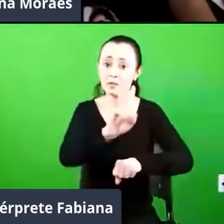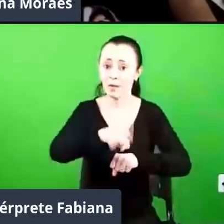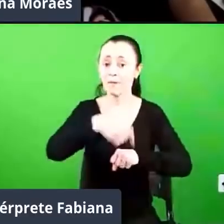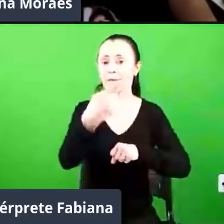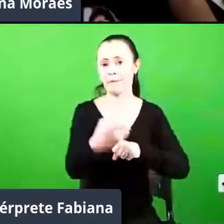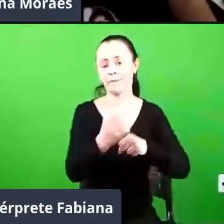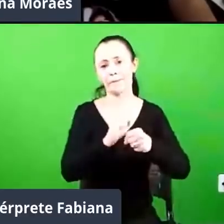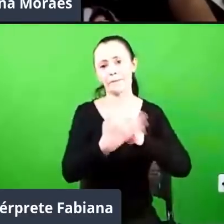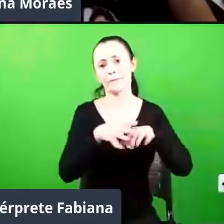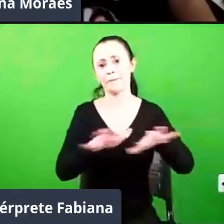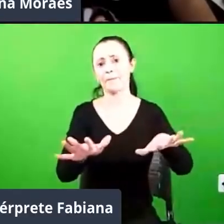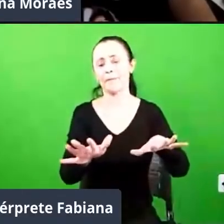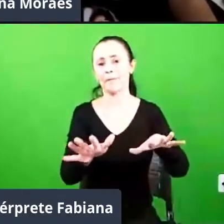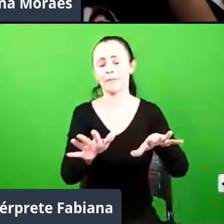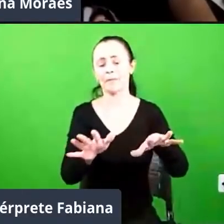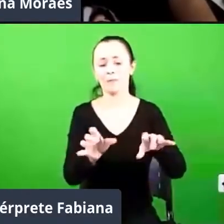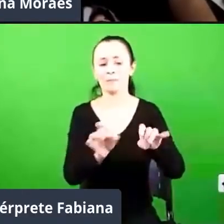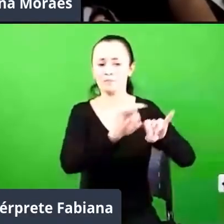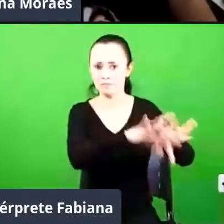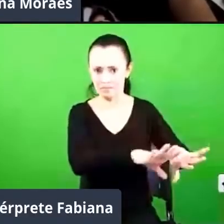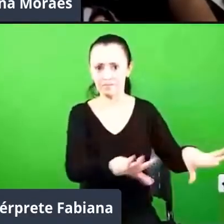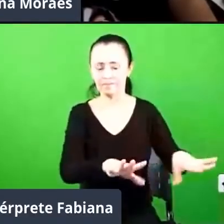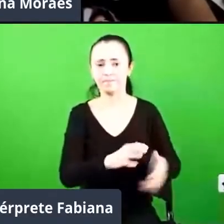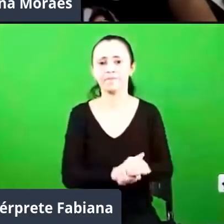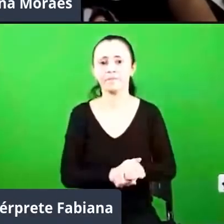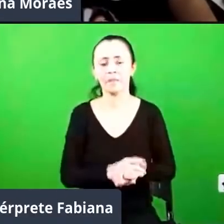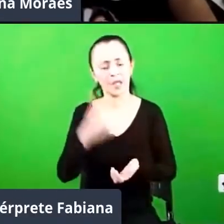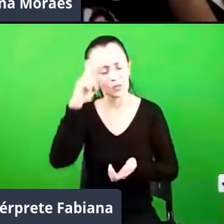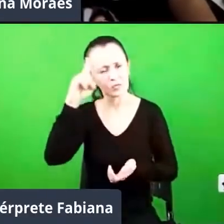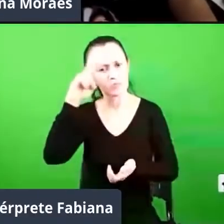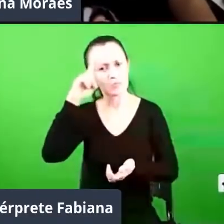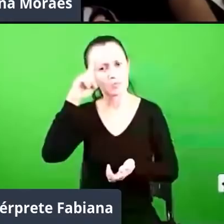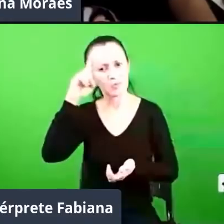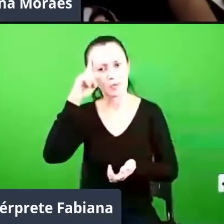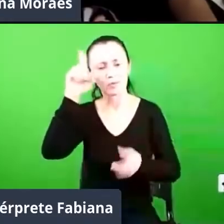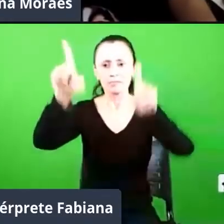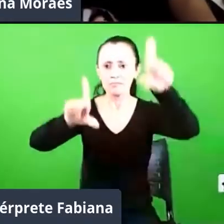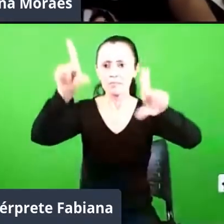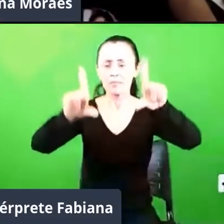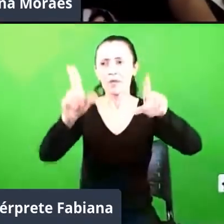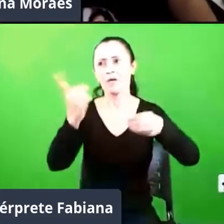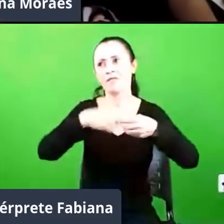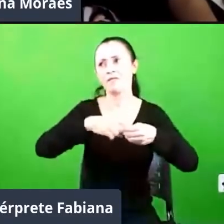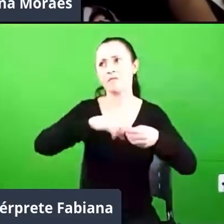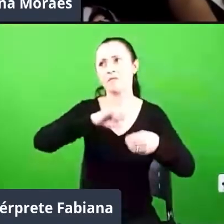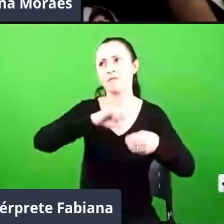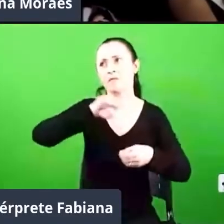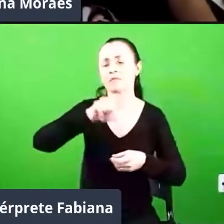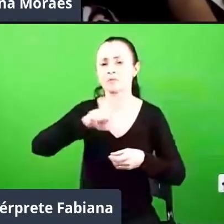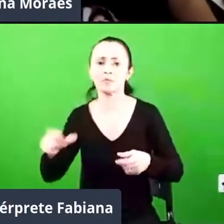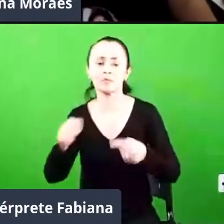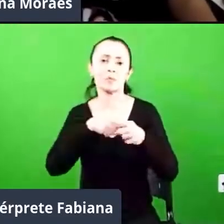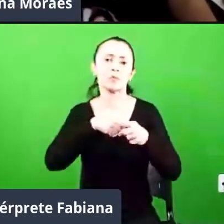estamos acompanhando todos os dias pelos jornais uma possível volta em julho, volta em agosto, volta em setembro, quando